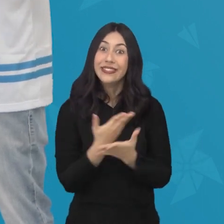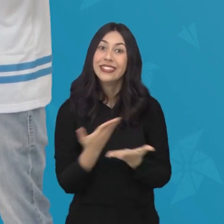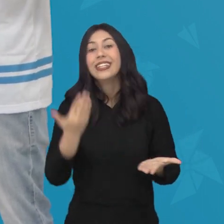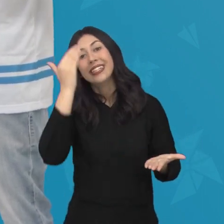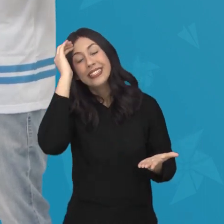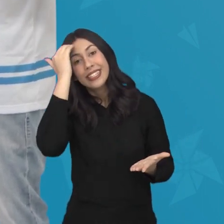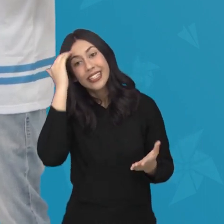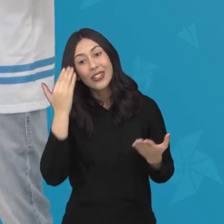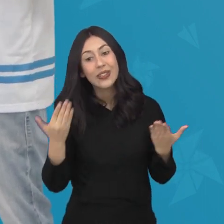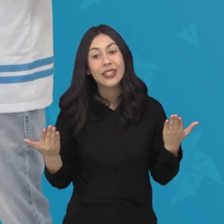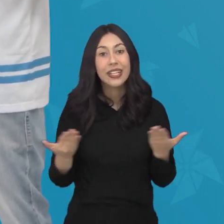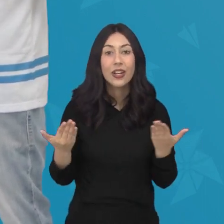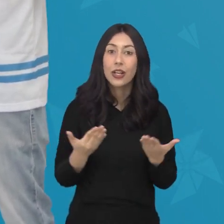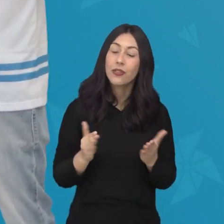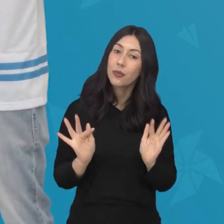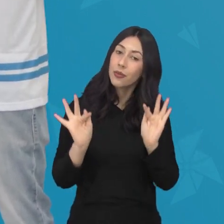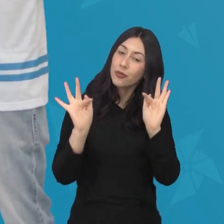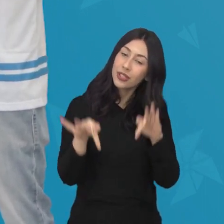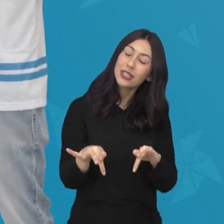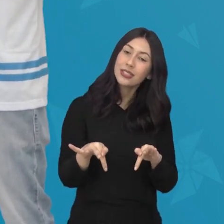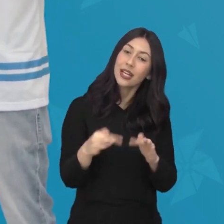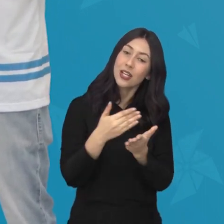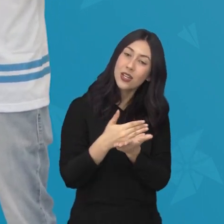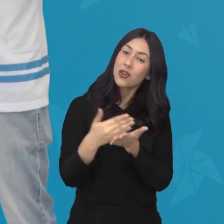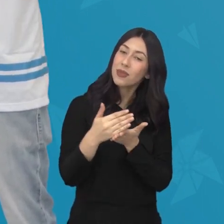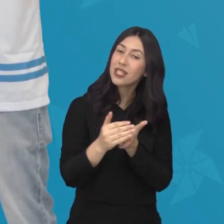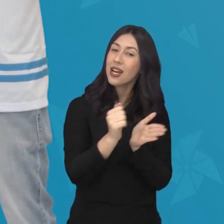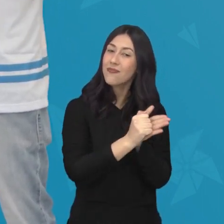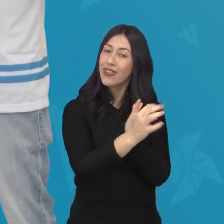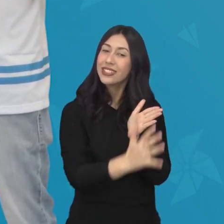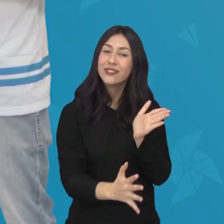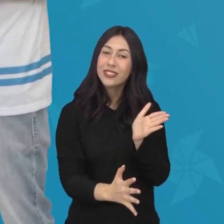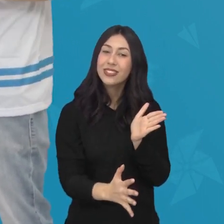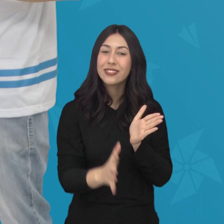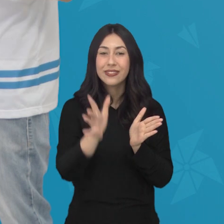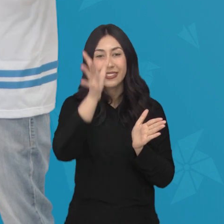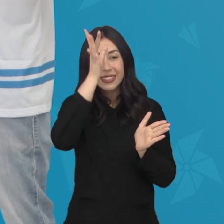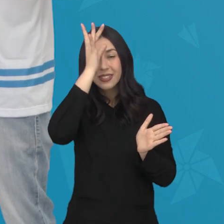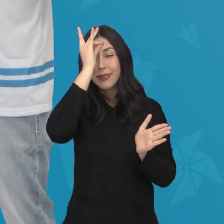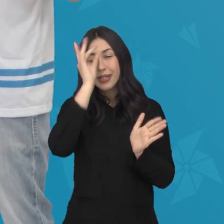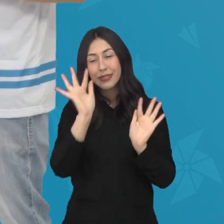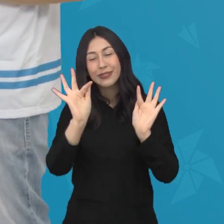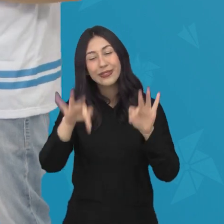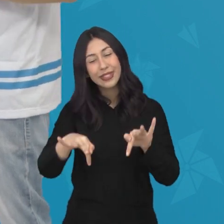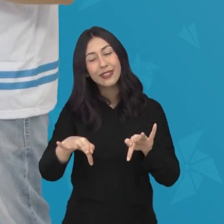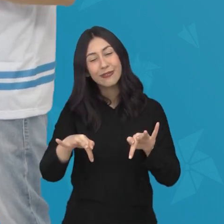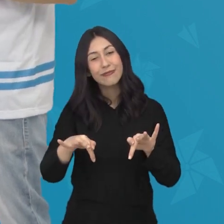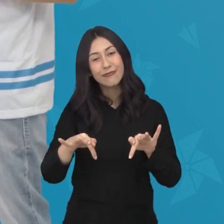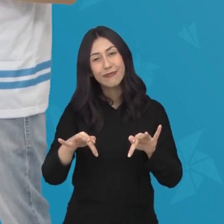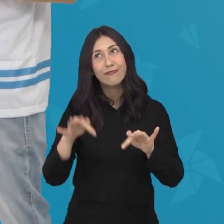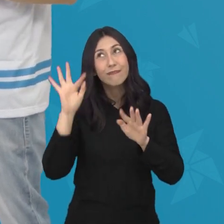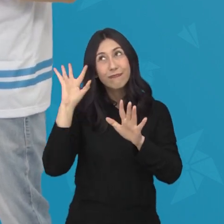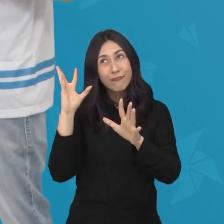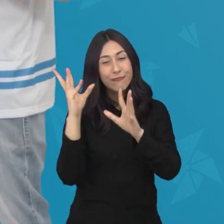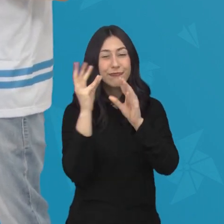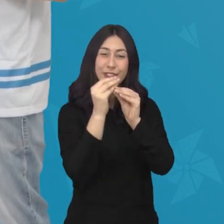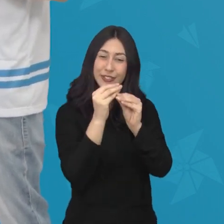Agora a gente vai finalizando aqui a aula para a gente fazer alguns exercícios e a gente recapitula também no final tudo que a gente viu desde